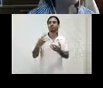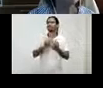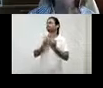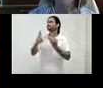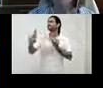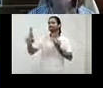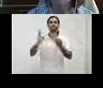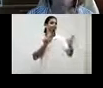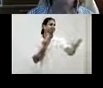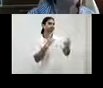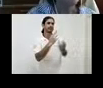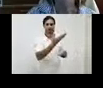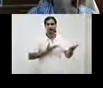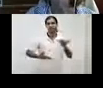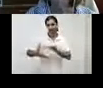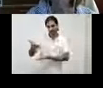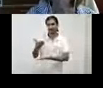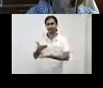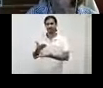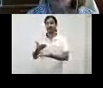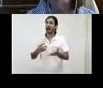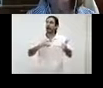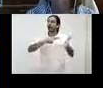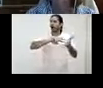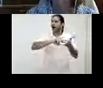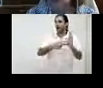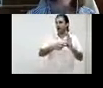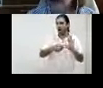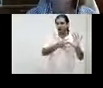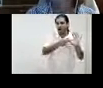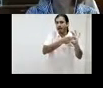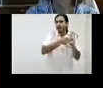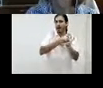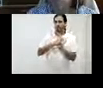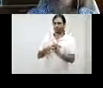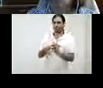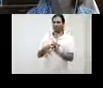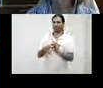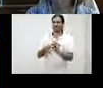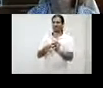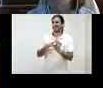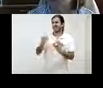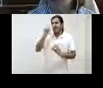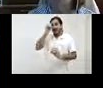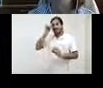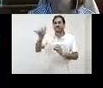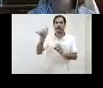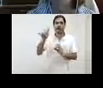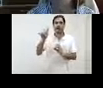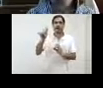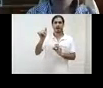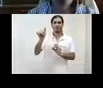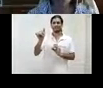isso não significa que ali aquele contexto está desprovido da violência, de processo de exclusão, de discriminação,